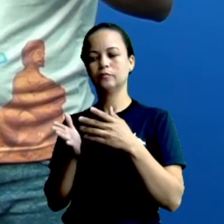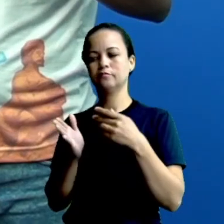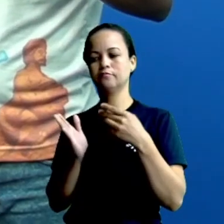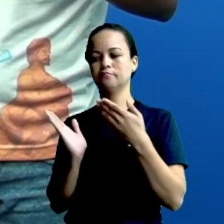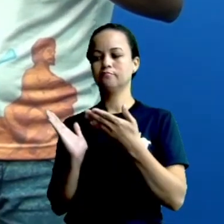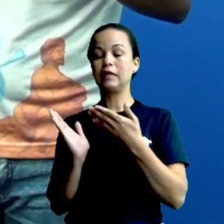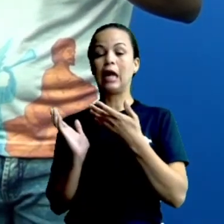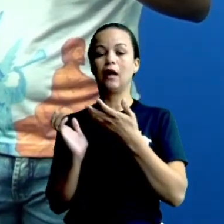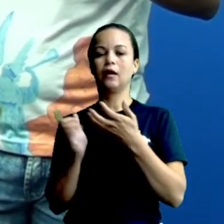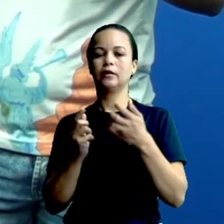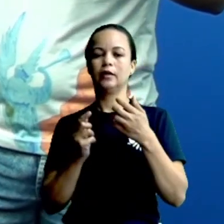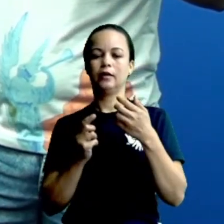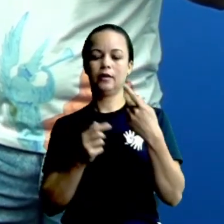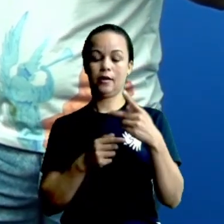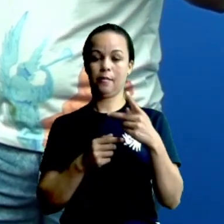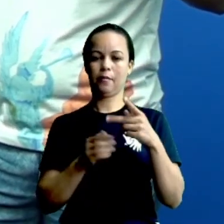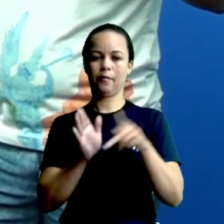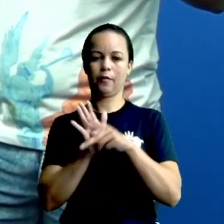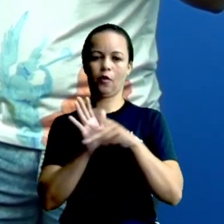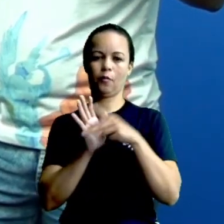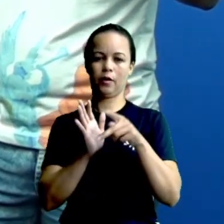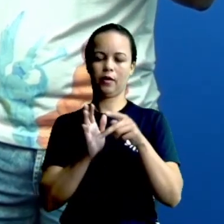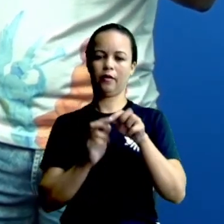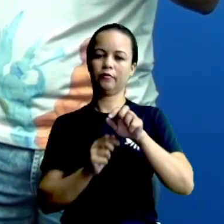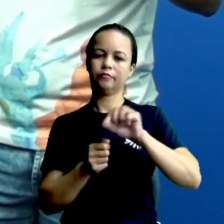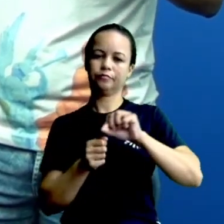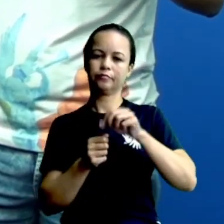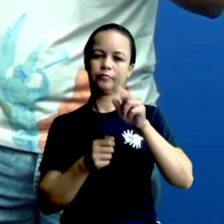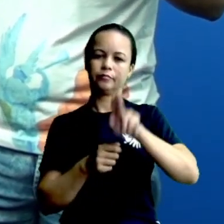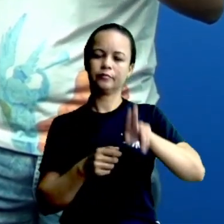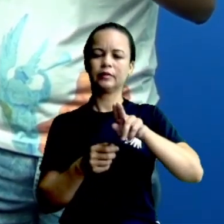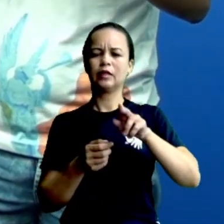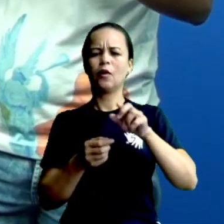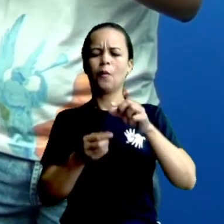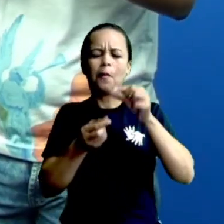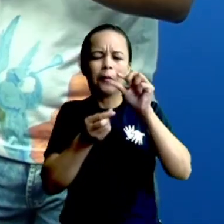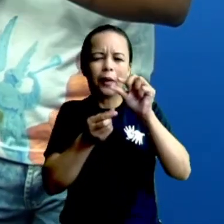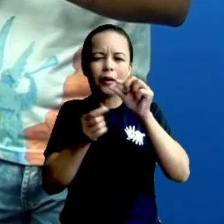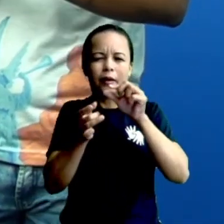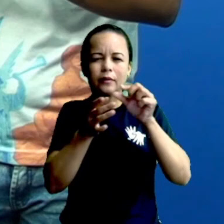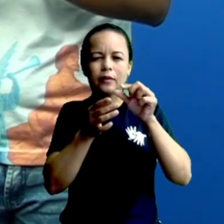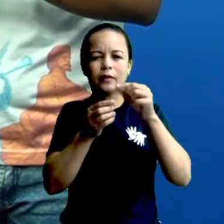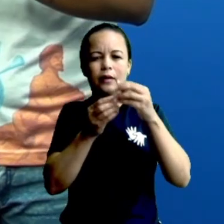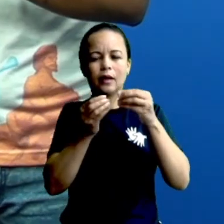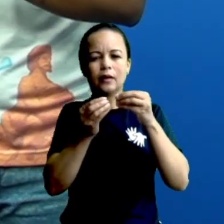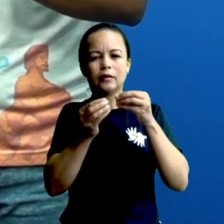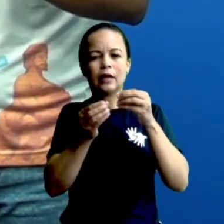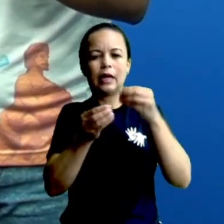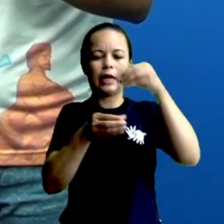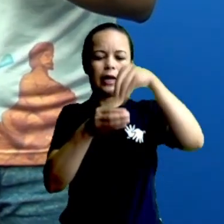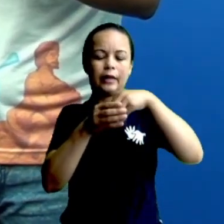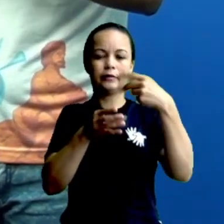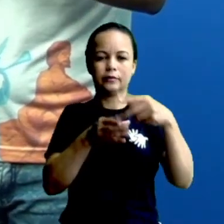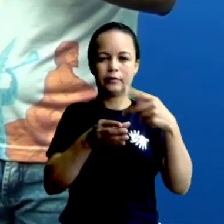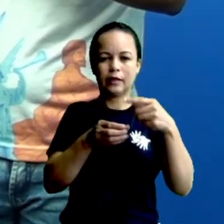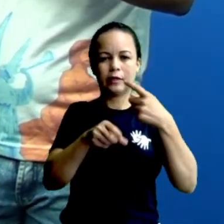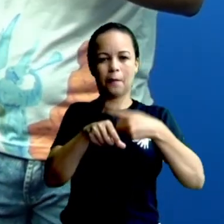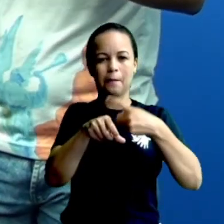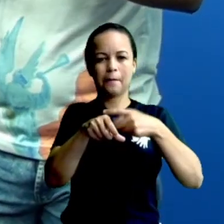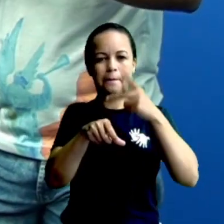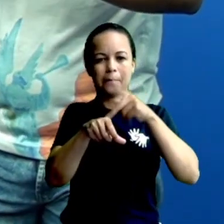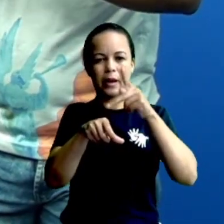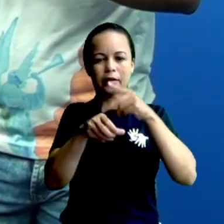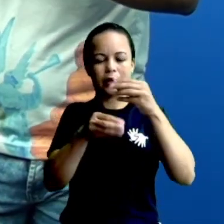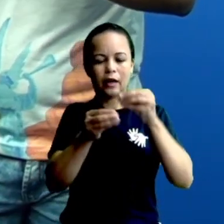que as ostras realizam quando uma pequena pedrinha, um grão de areia, entra dentro delas e elas